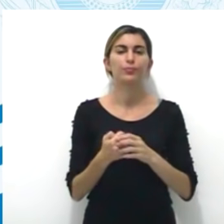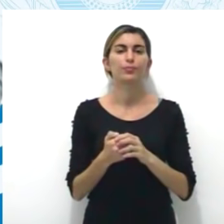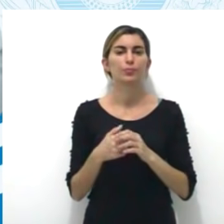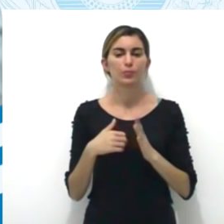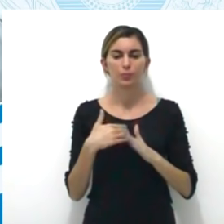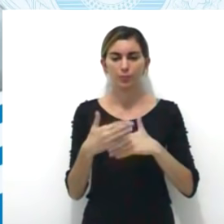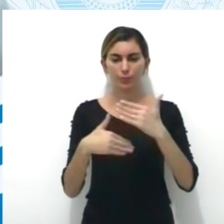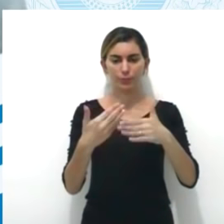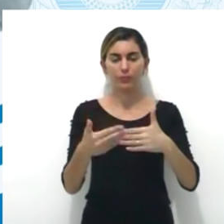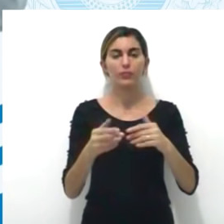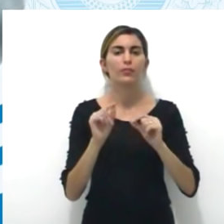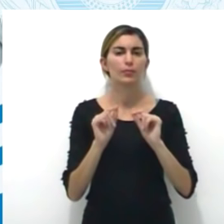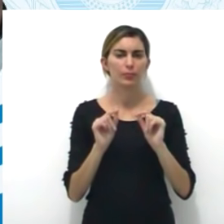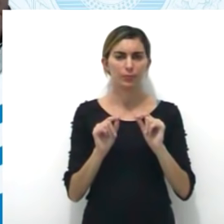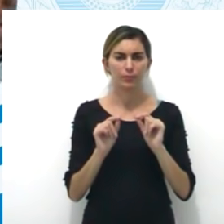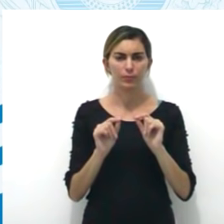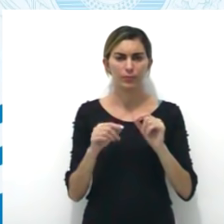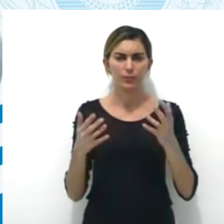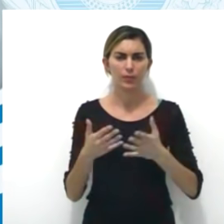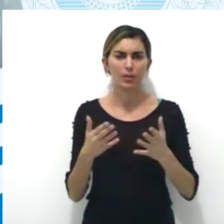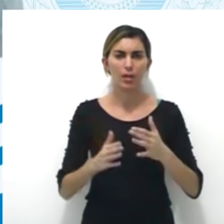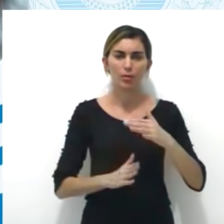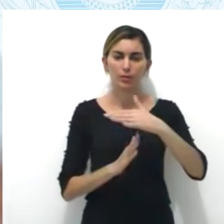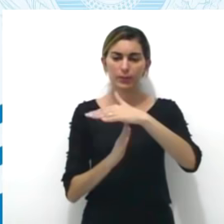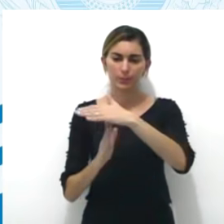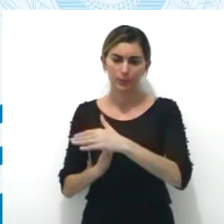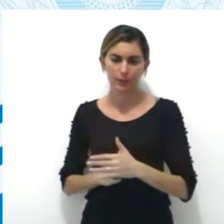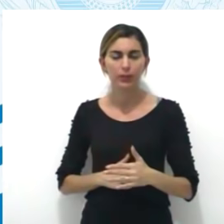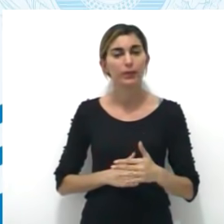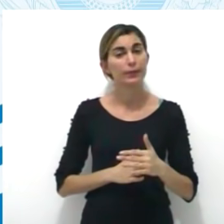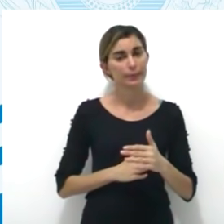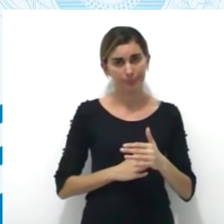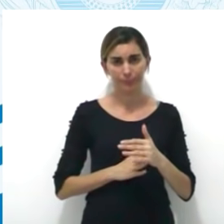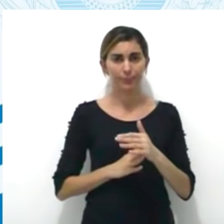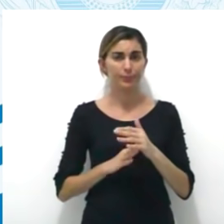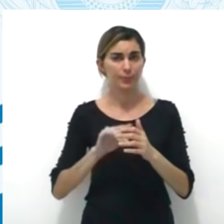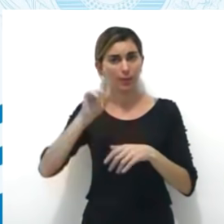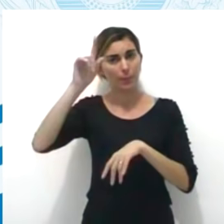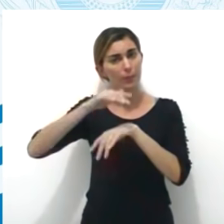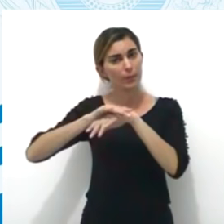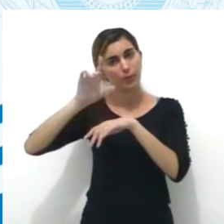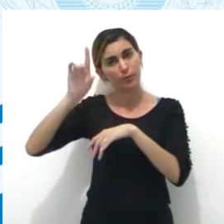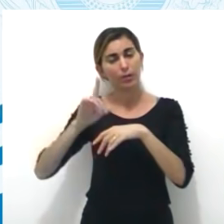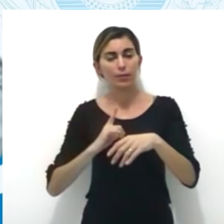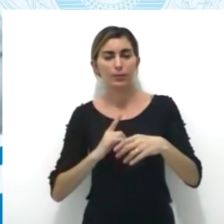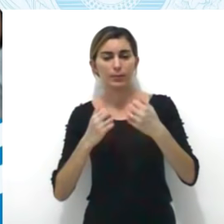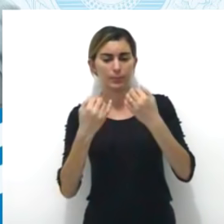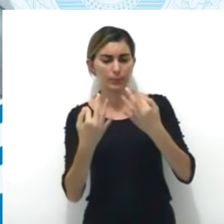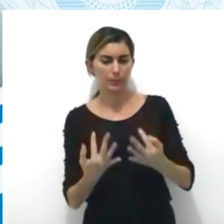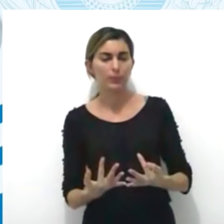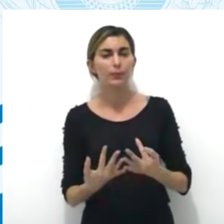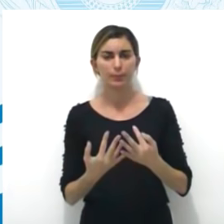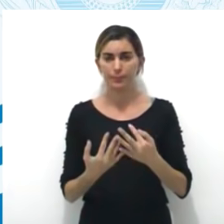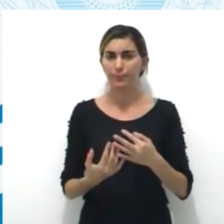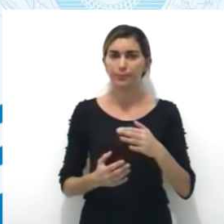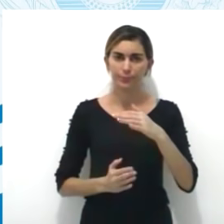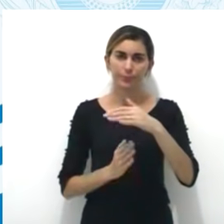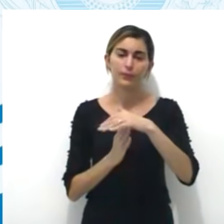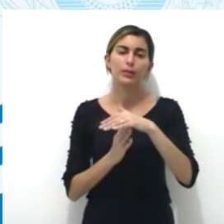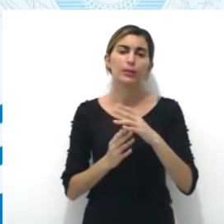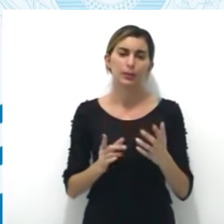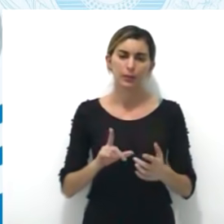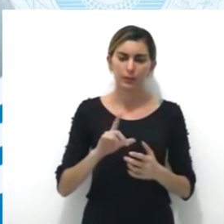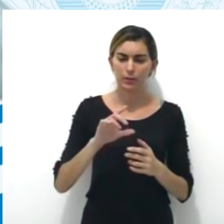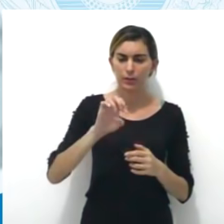mudanças não ultrapassariam o quê? Certos limites determinados pelo Criador. Então, na realidade, Deus